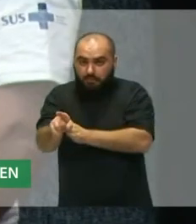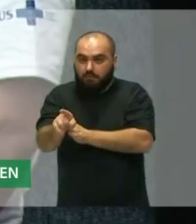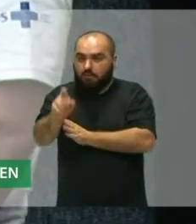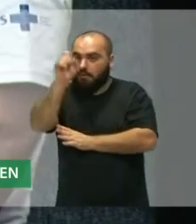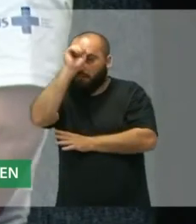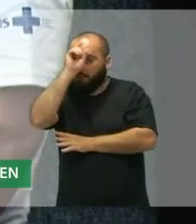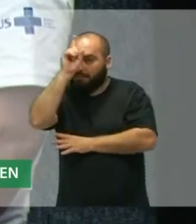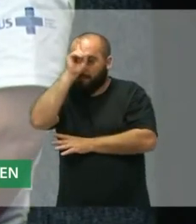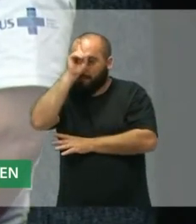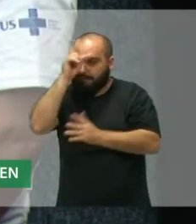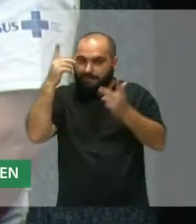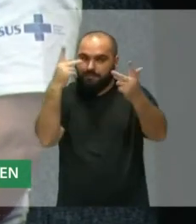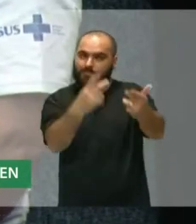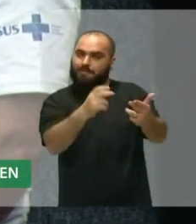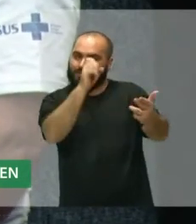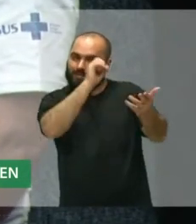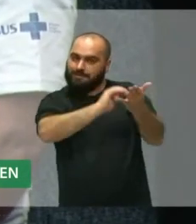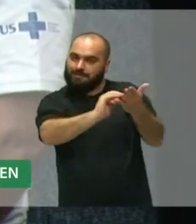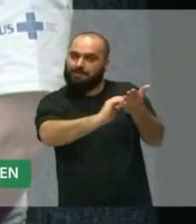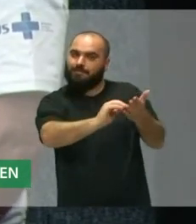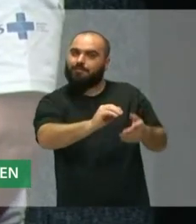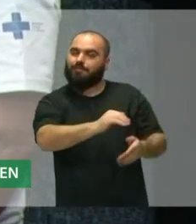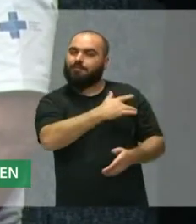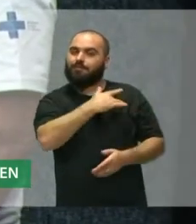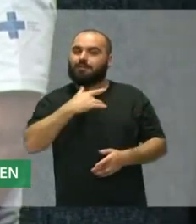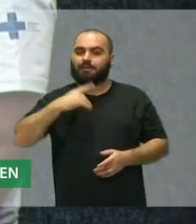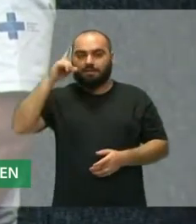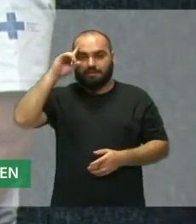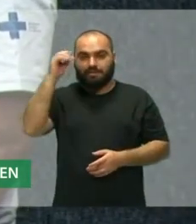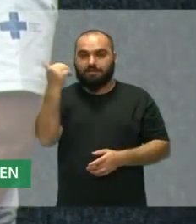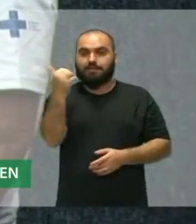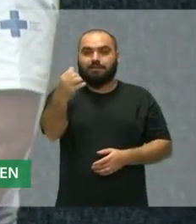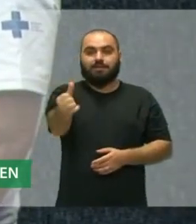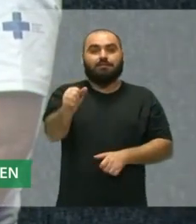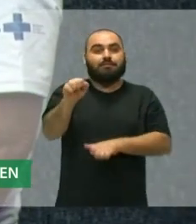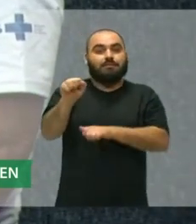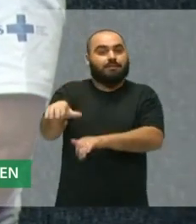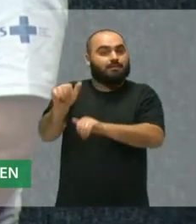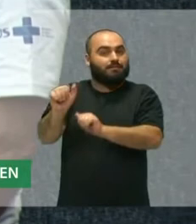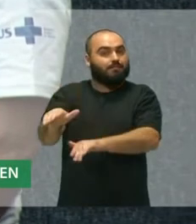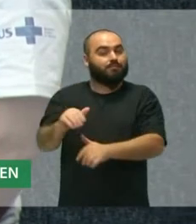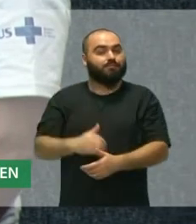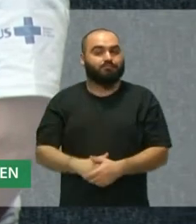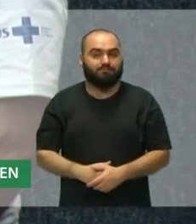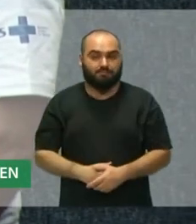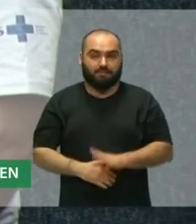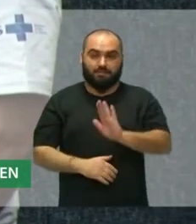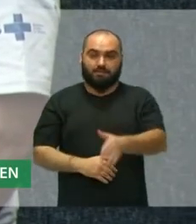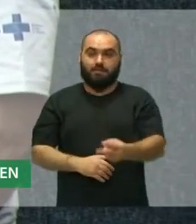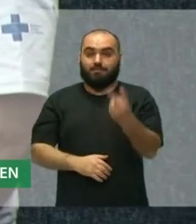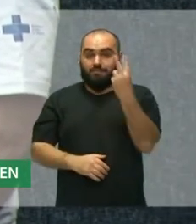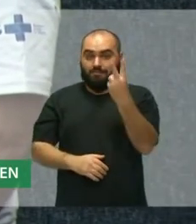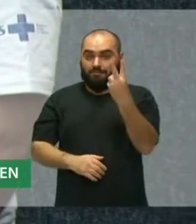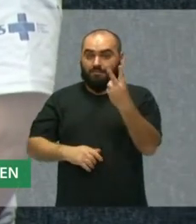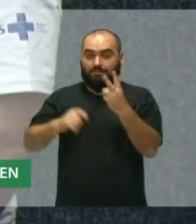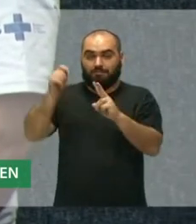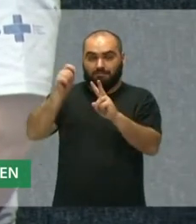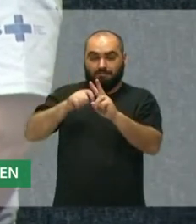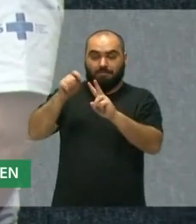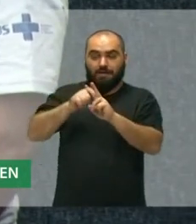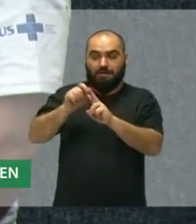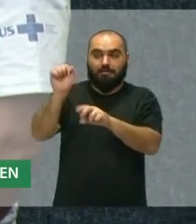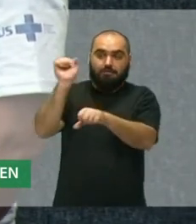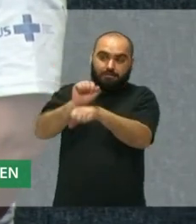hospital quanto à Secretaria Municipal de Saúde, é do dia 17 de setembro. Nós estamos até aí praticamente 2 meses aguardando as